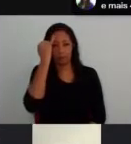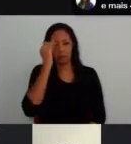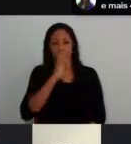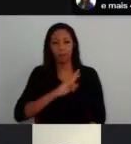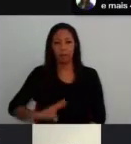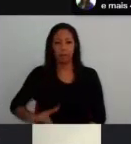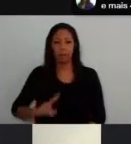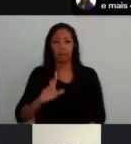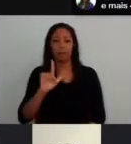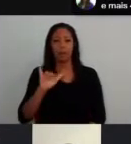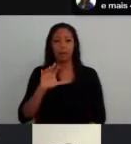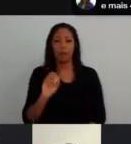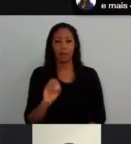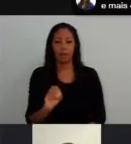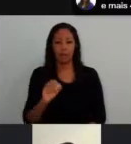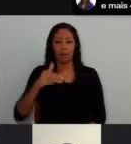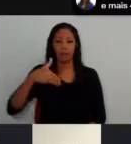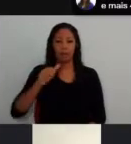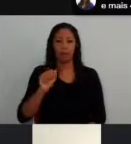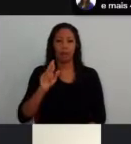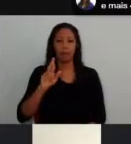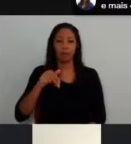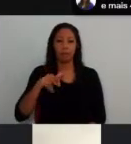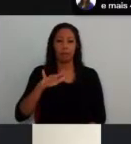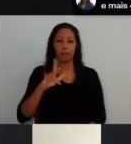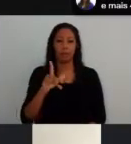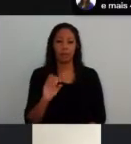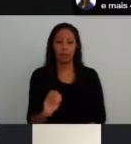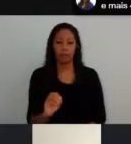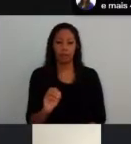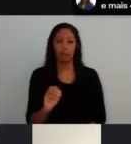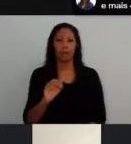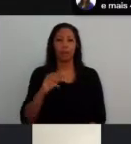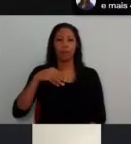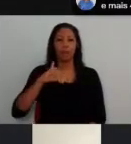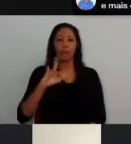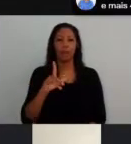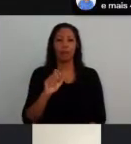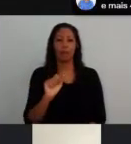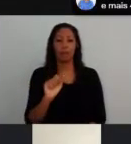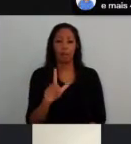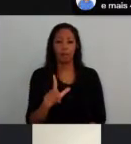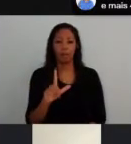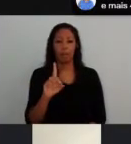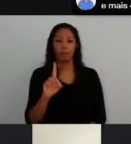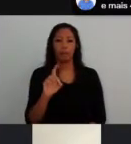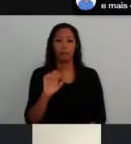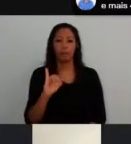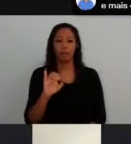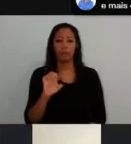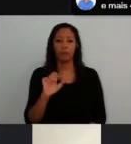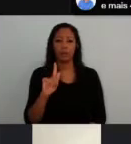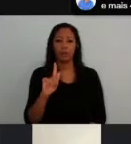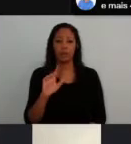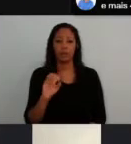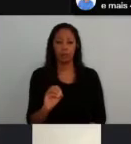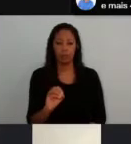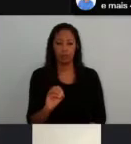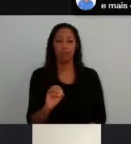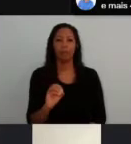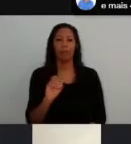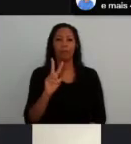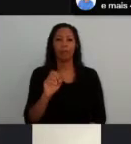vereador Marquinhos da Climep, vereador Maico Borges, vereador Diego, vereador Vavá Azevedo,